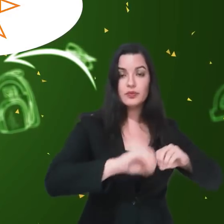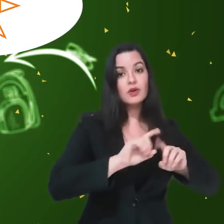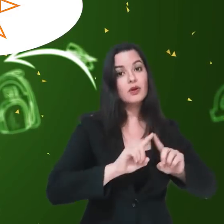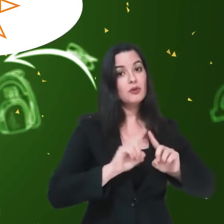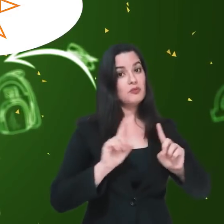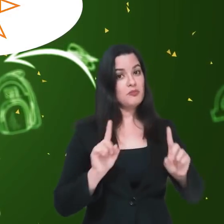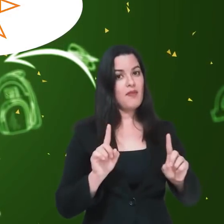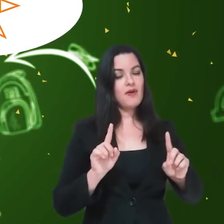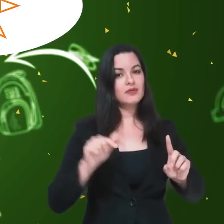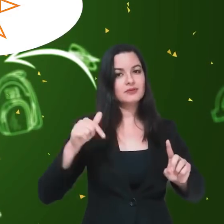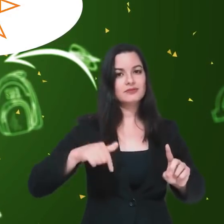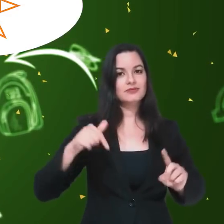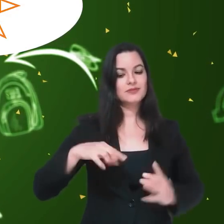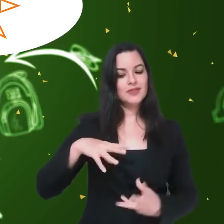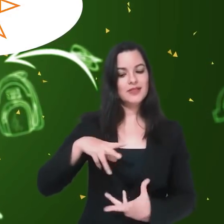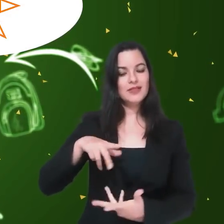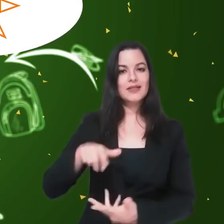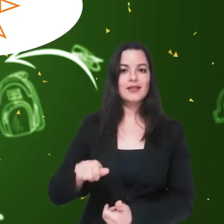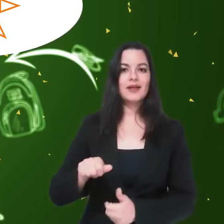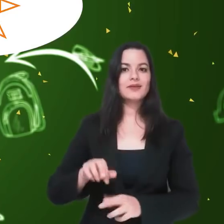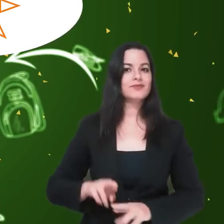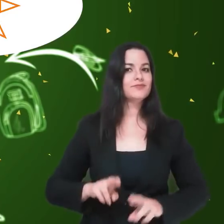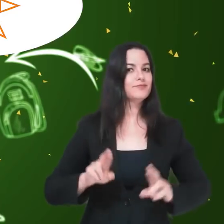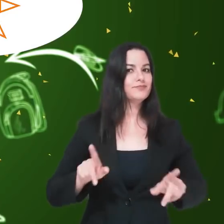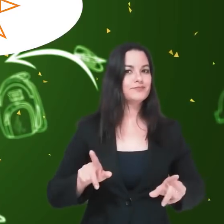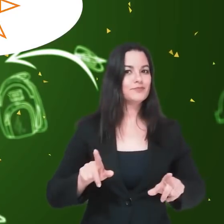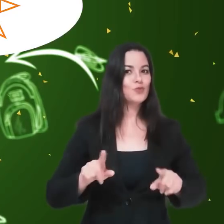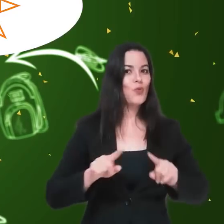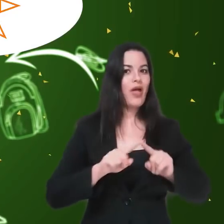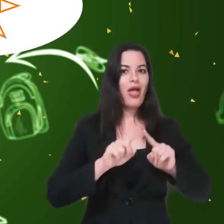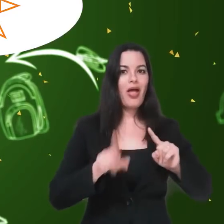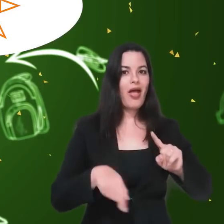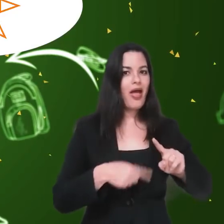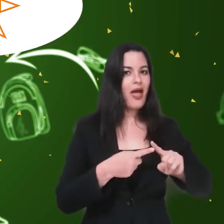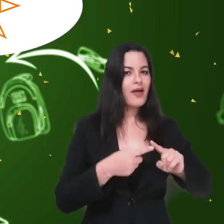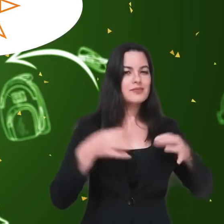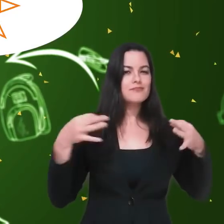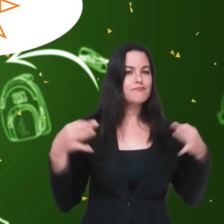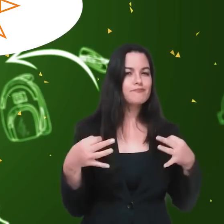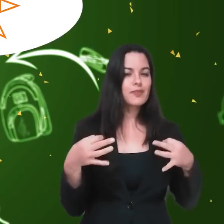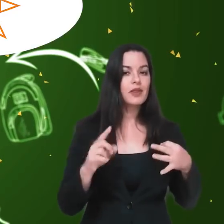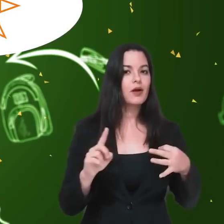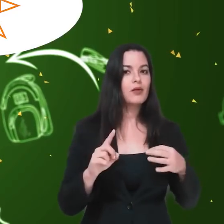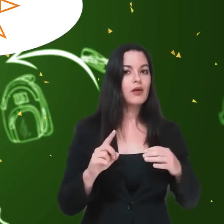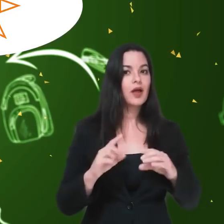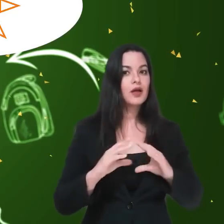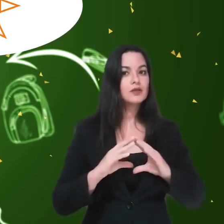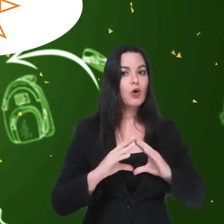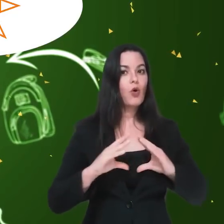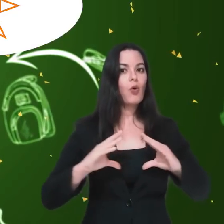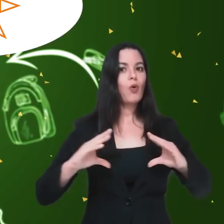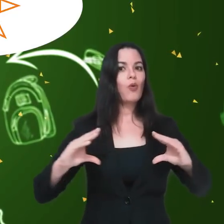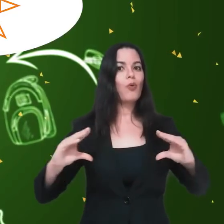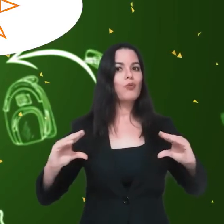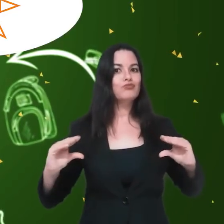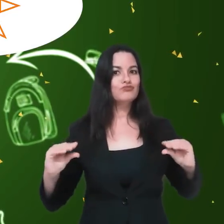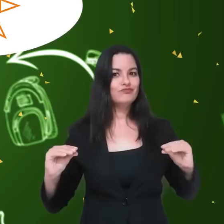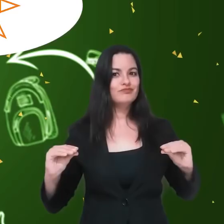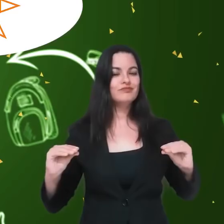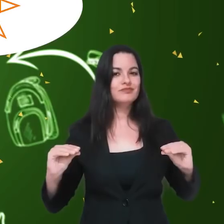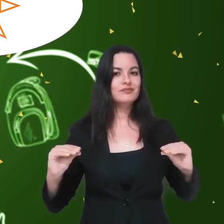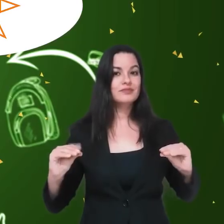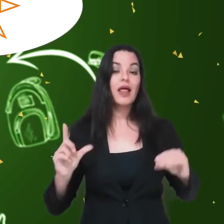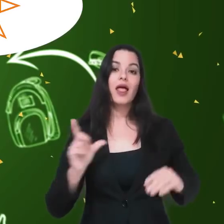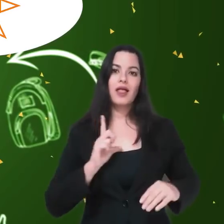a órbita da Terra, ela é elíptica. É essa outra imagem que está do lado. Então, nós também temos o